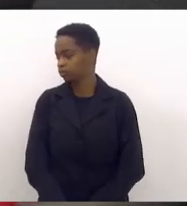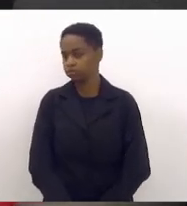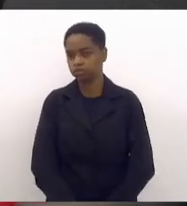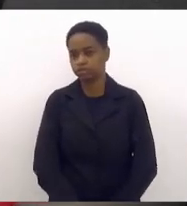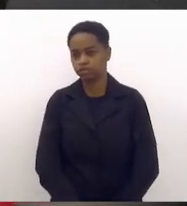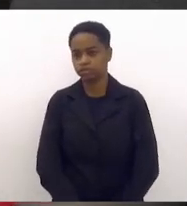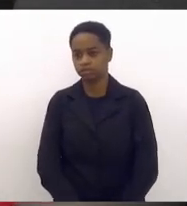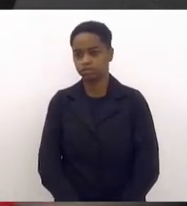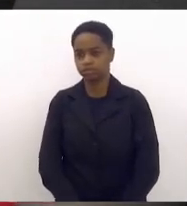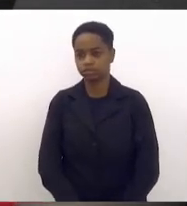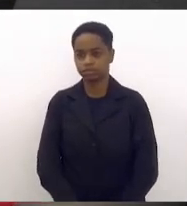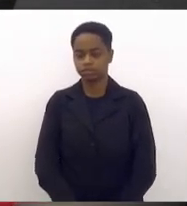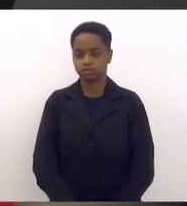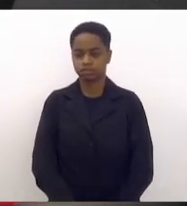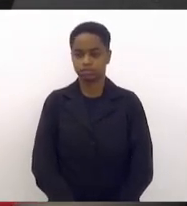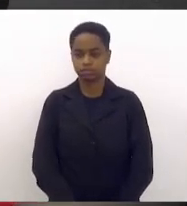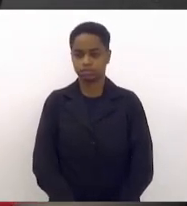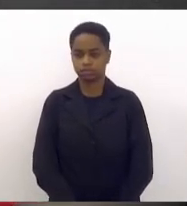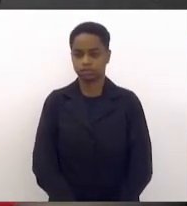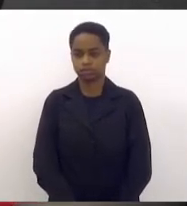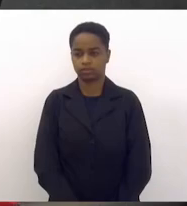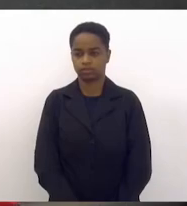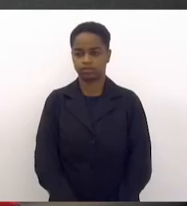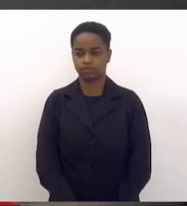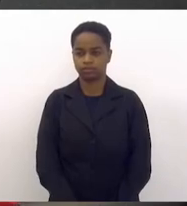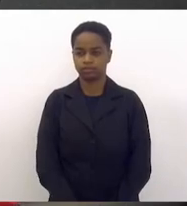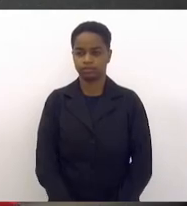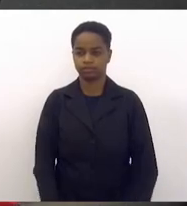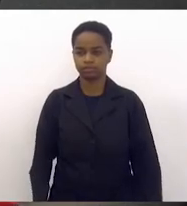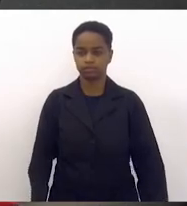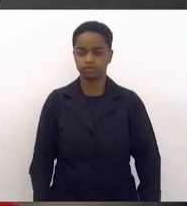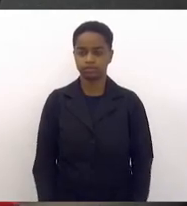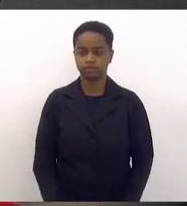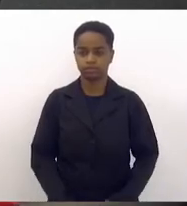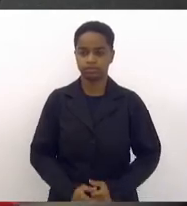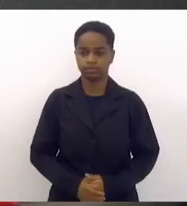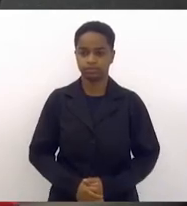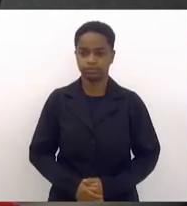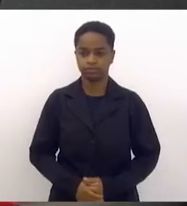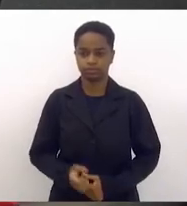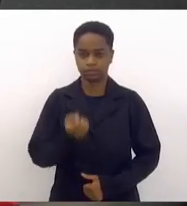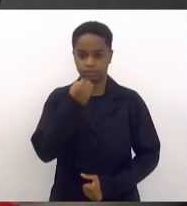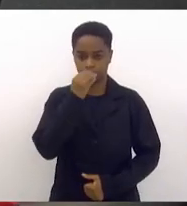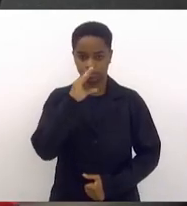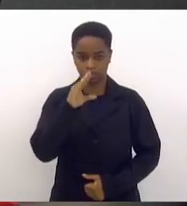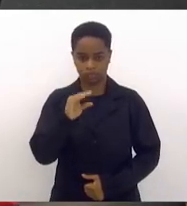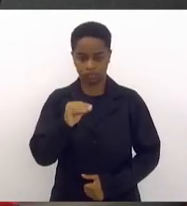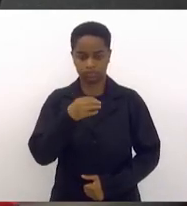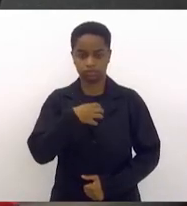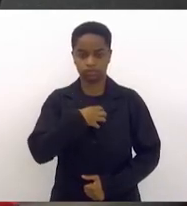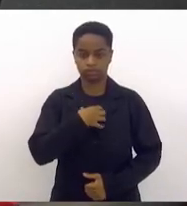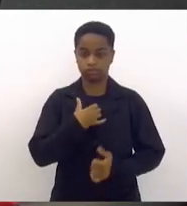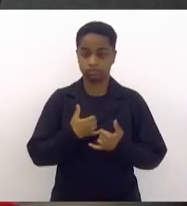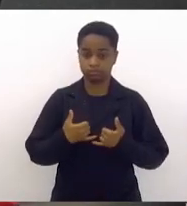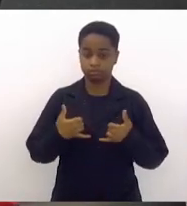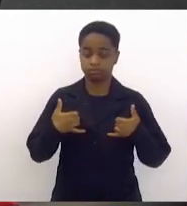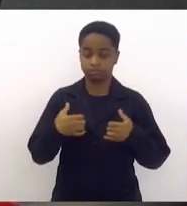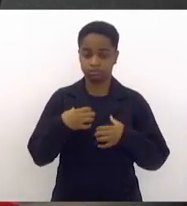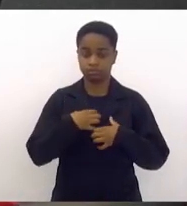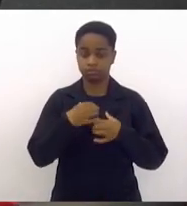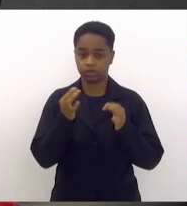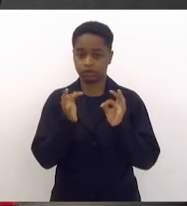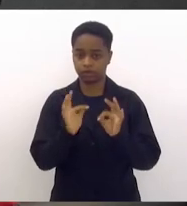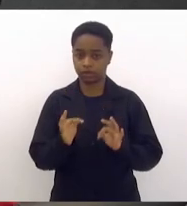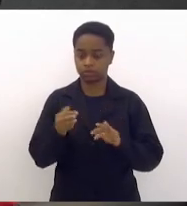obgado pega lho Boa noite é uma honra uma satisfação muito